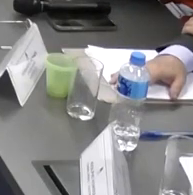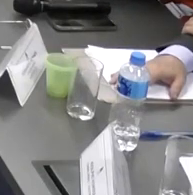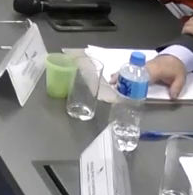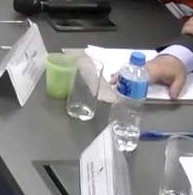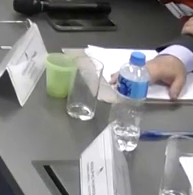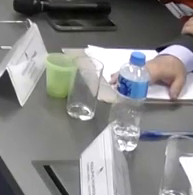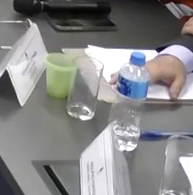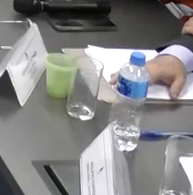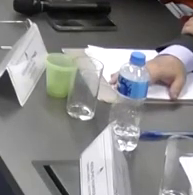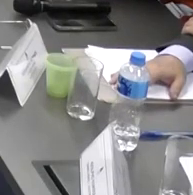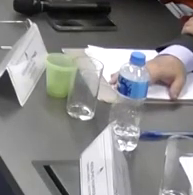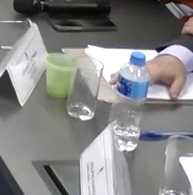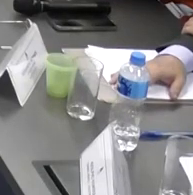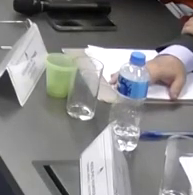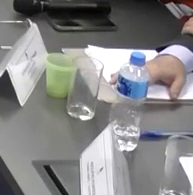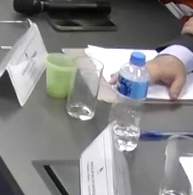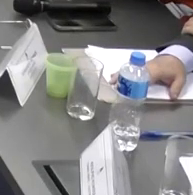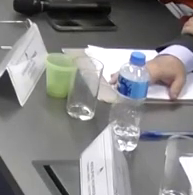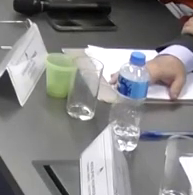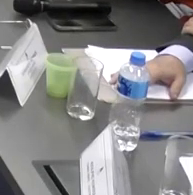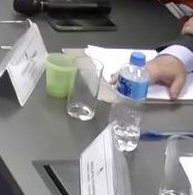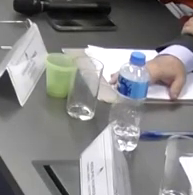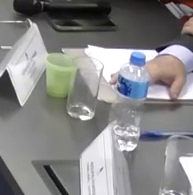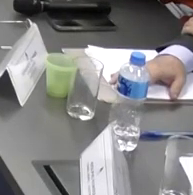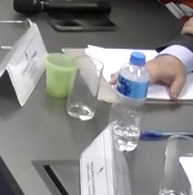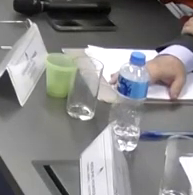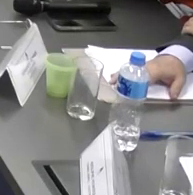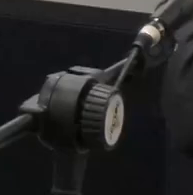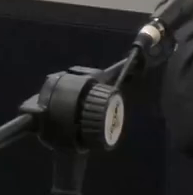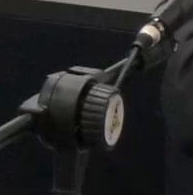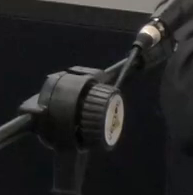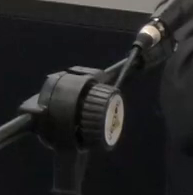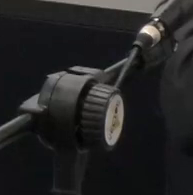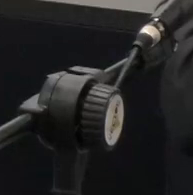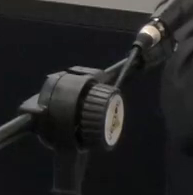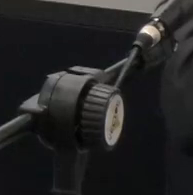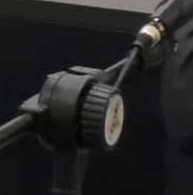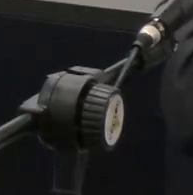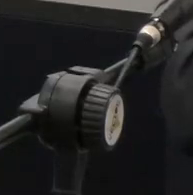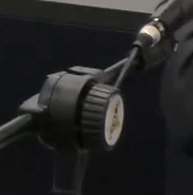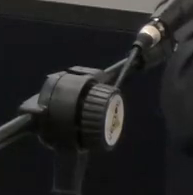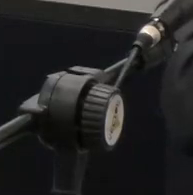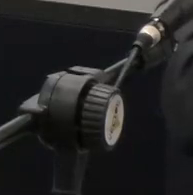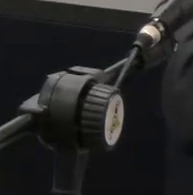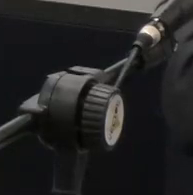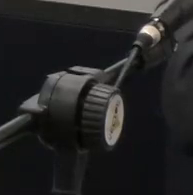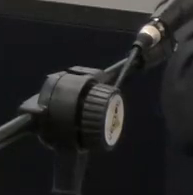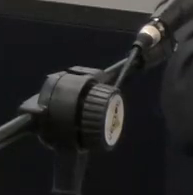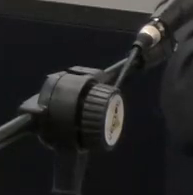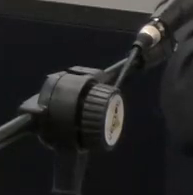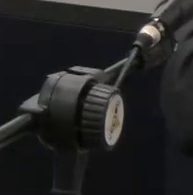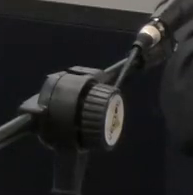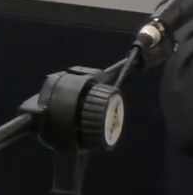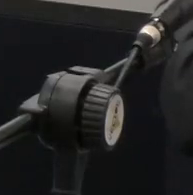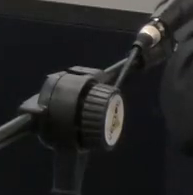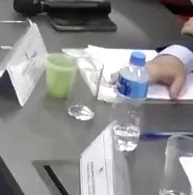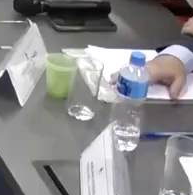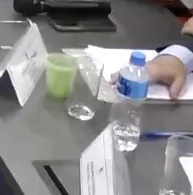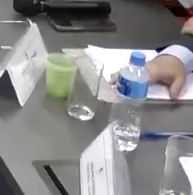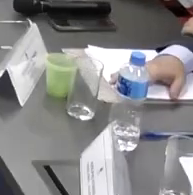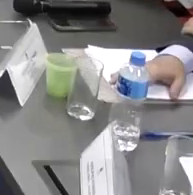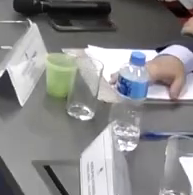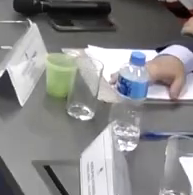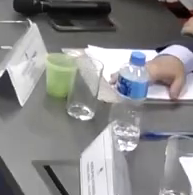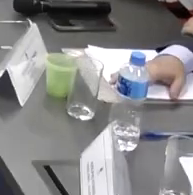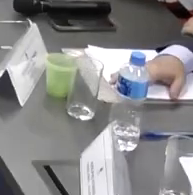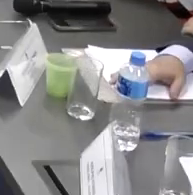relativa atual processo que esteja tramitando e abordar ainda a questão relativa a gestão da